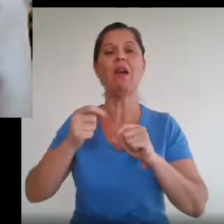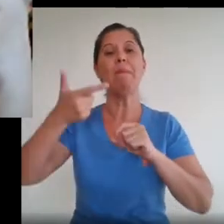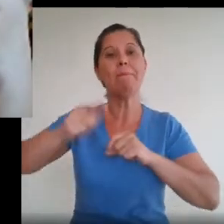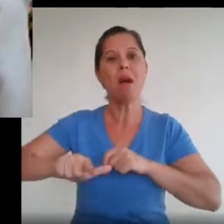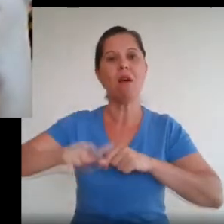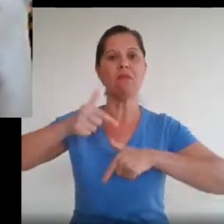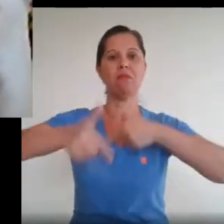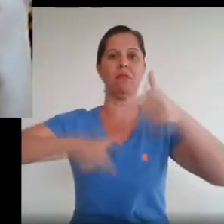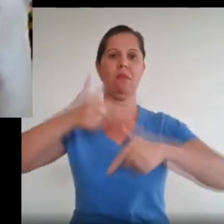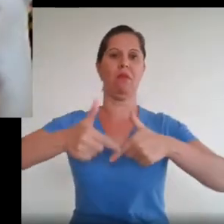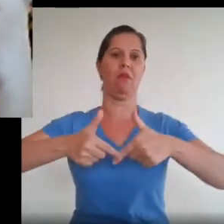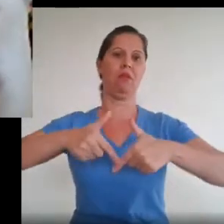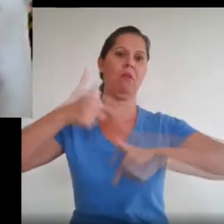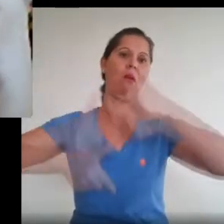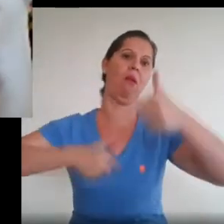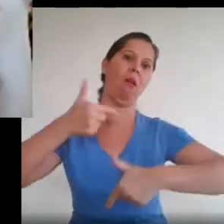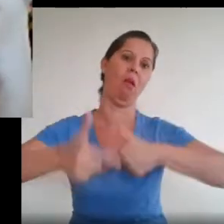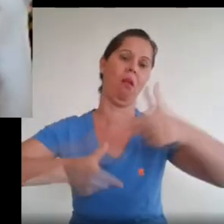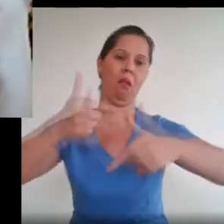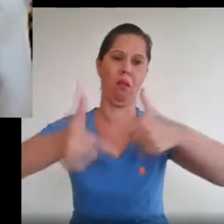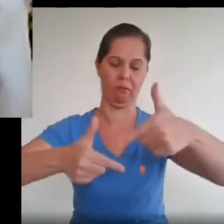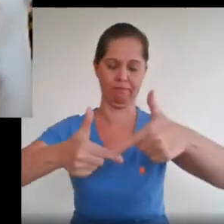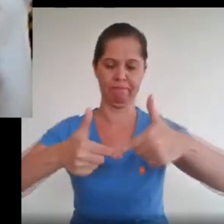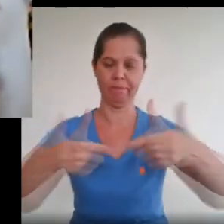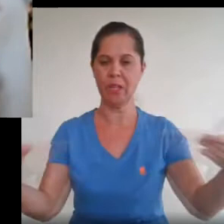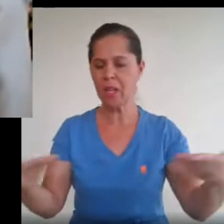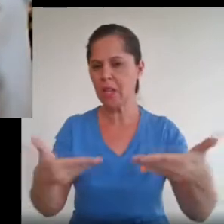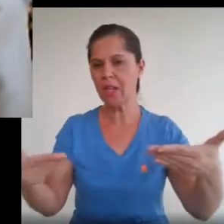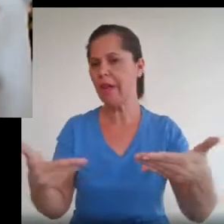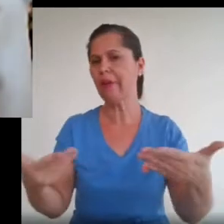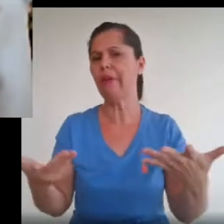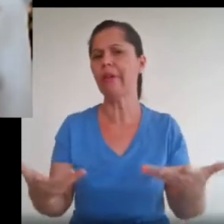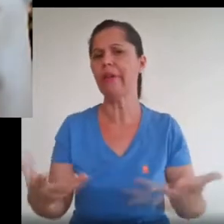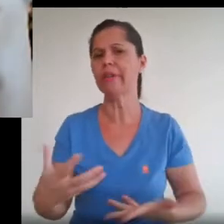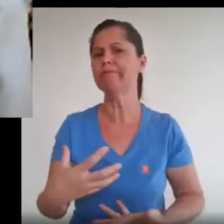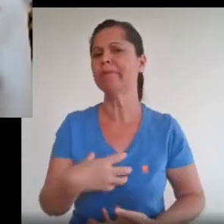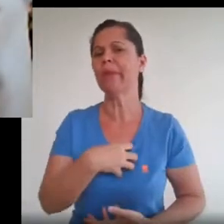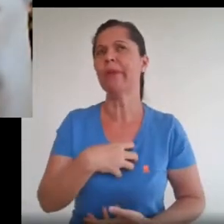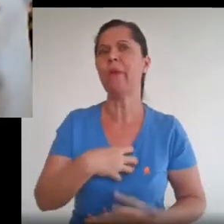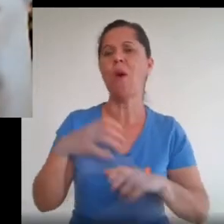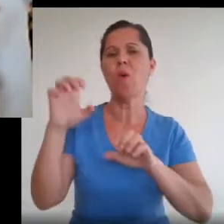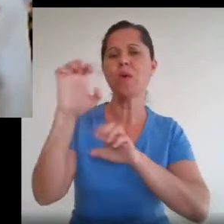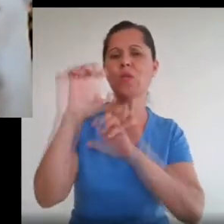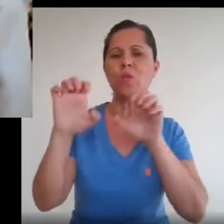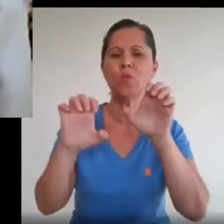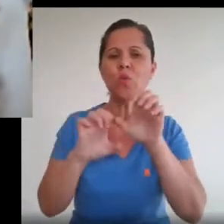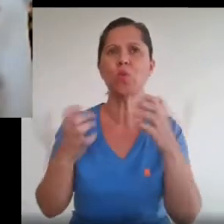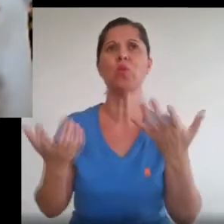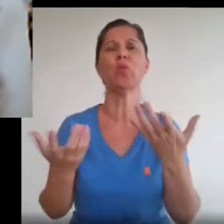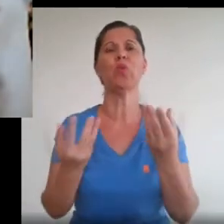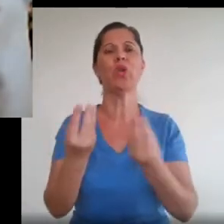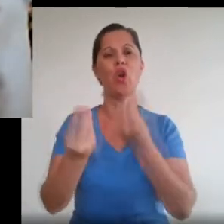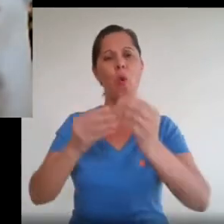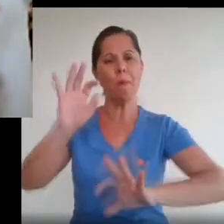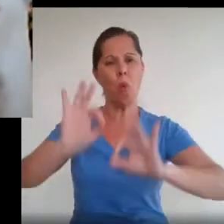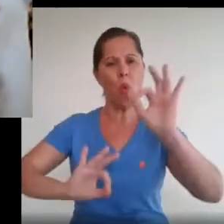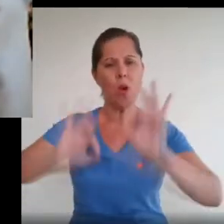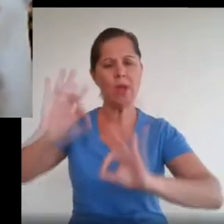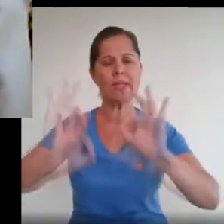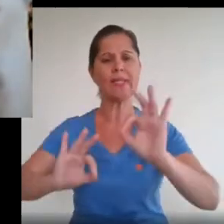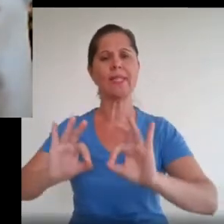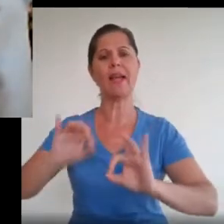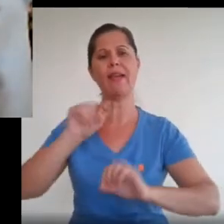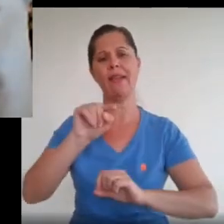trabalho. E aí vocês falam assim, quais manejos, né? Como vamos lidar com esses